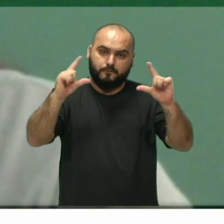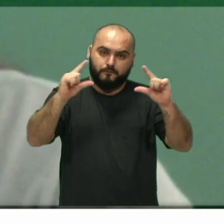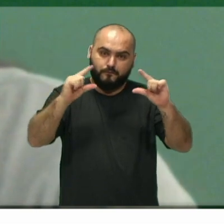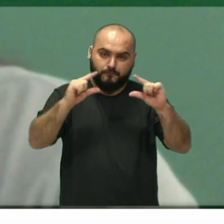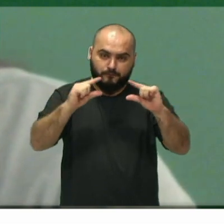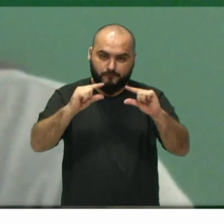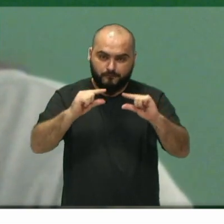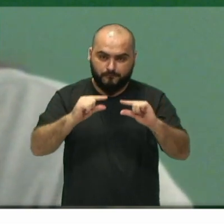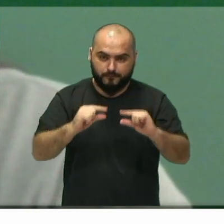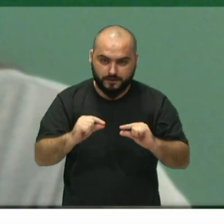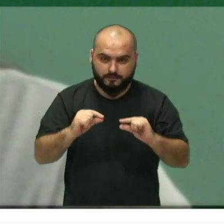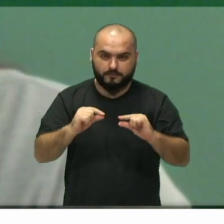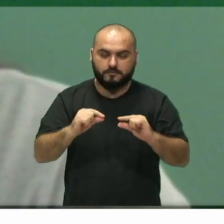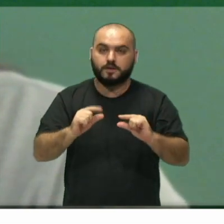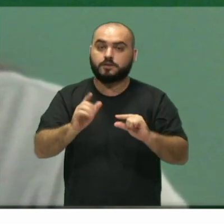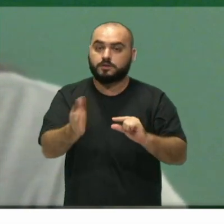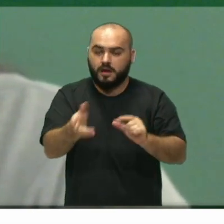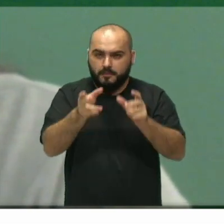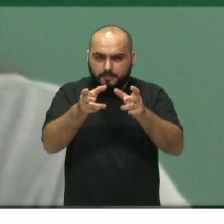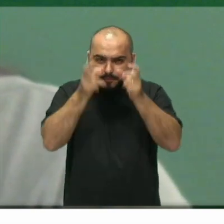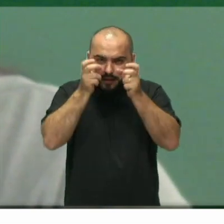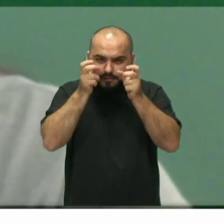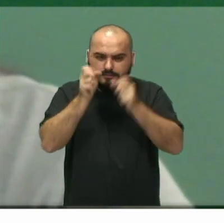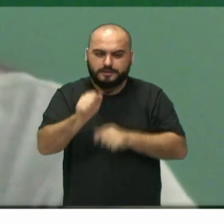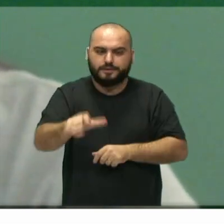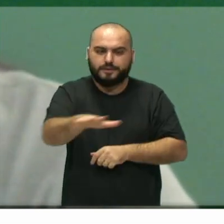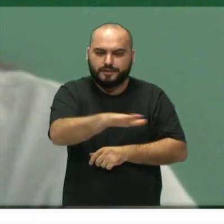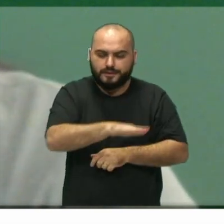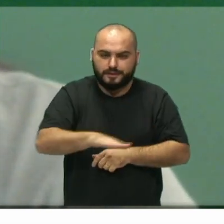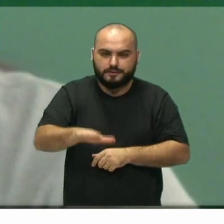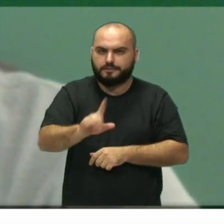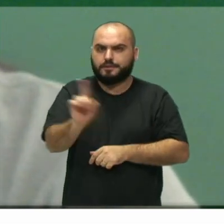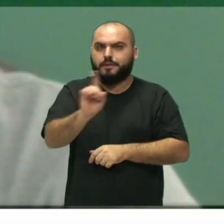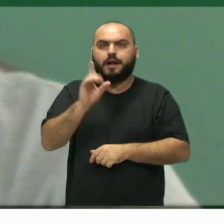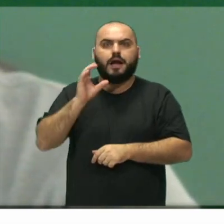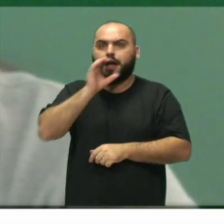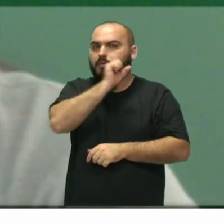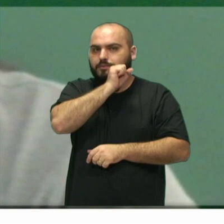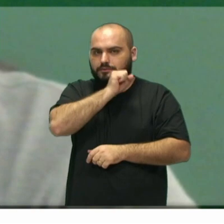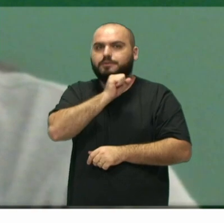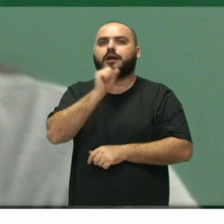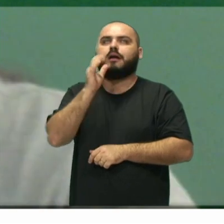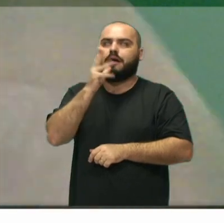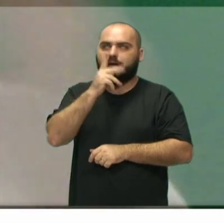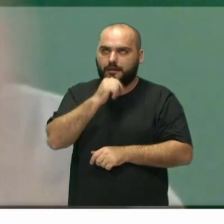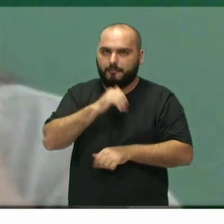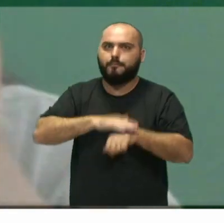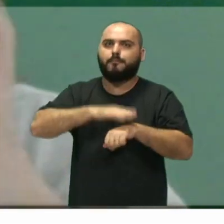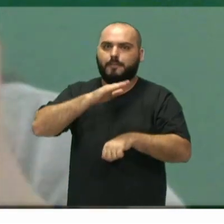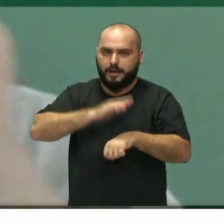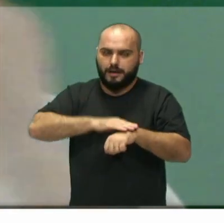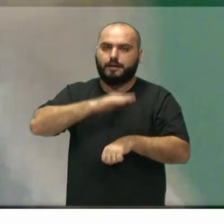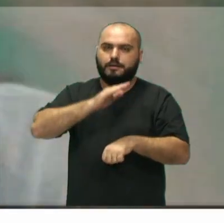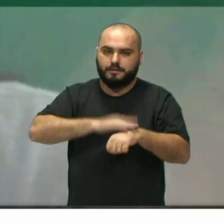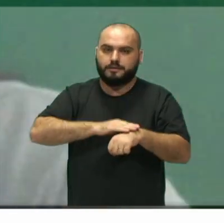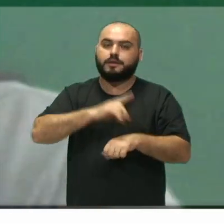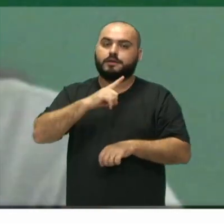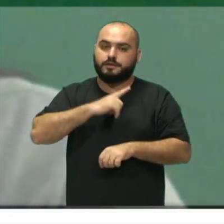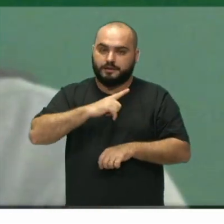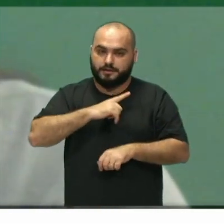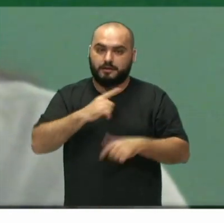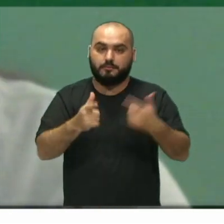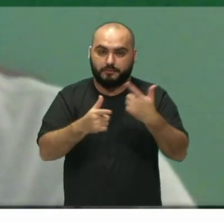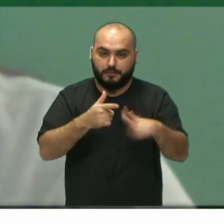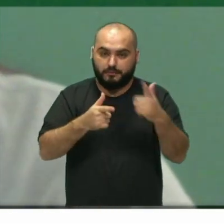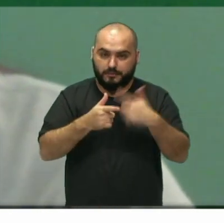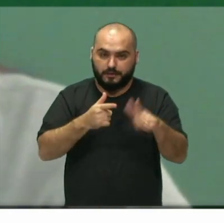medida que se foi percebendo que essa era uma situação que não era passageira, que ela ia demorar, que ela ia ter algumas